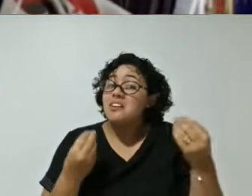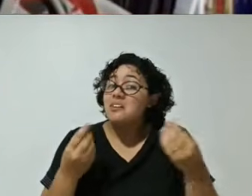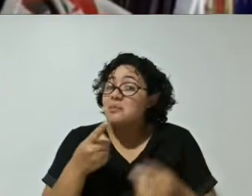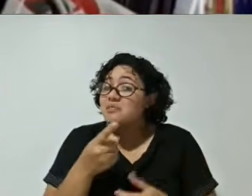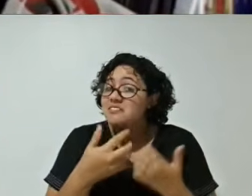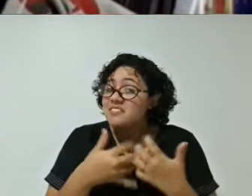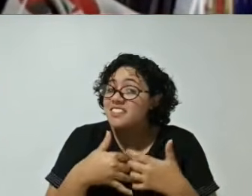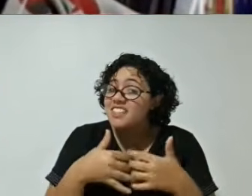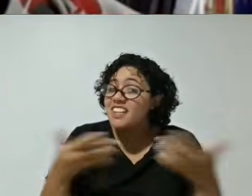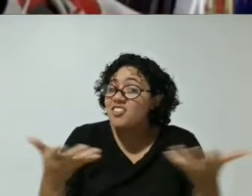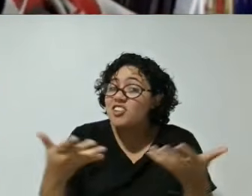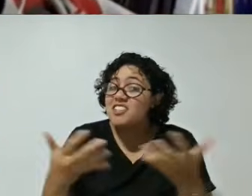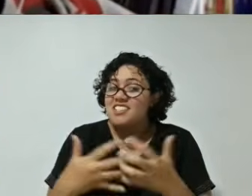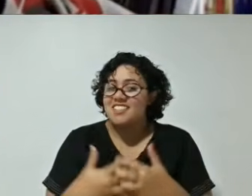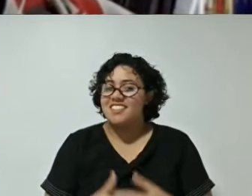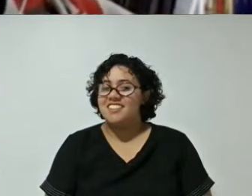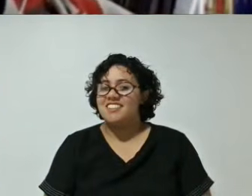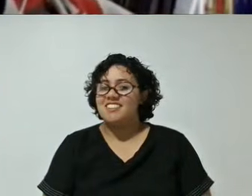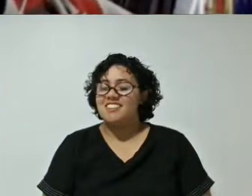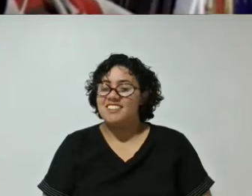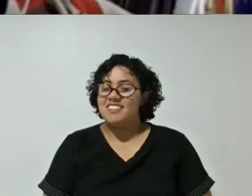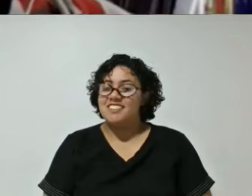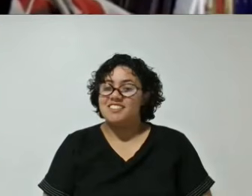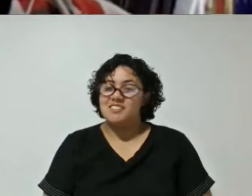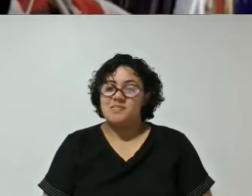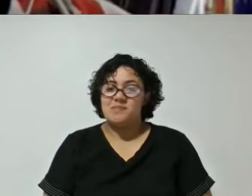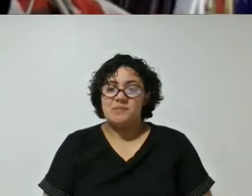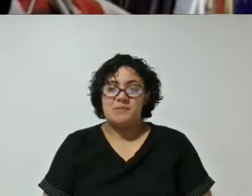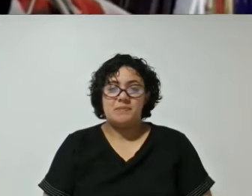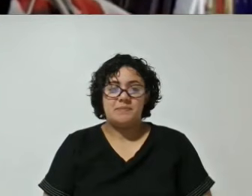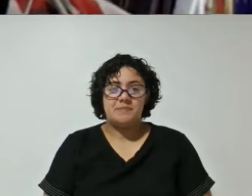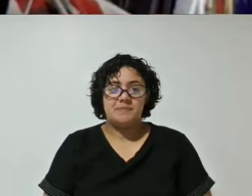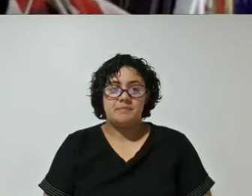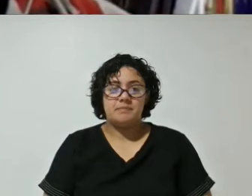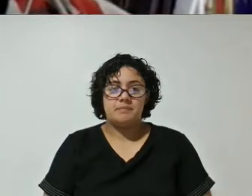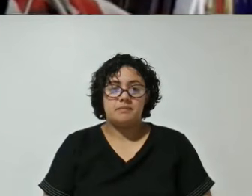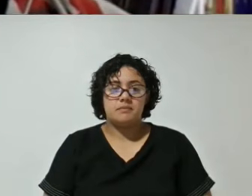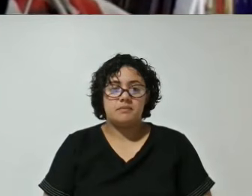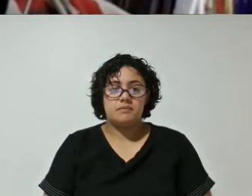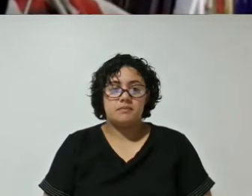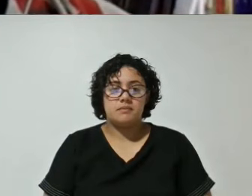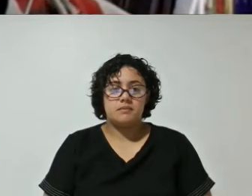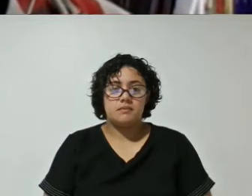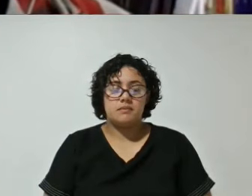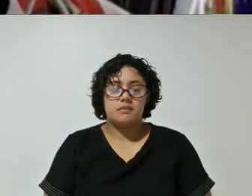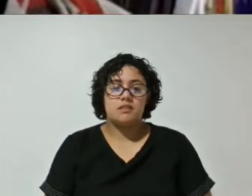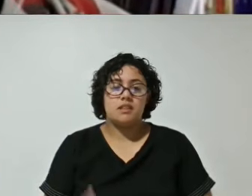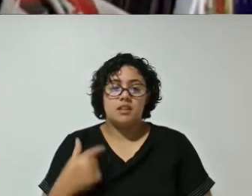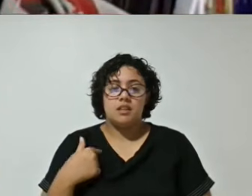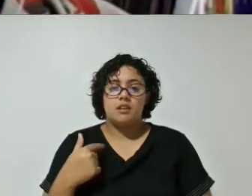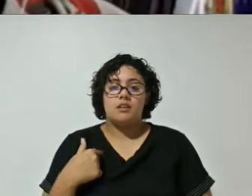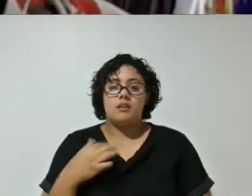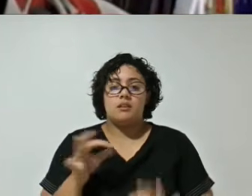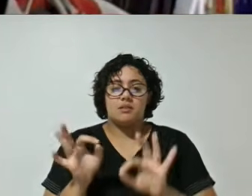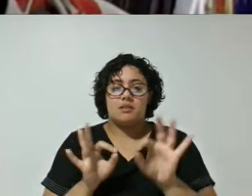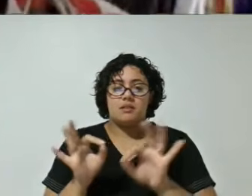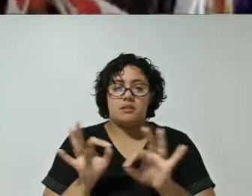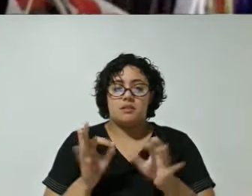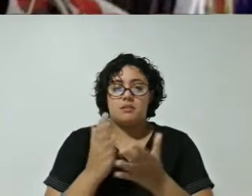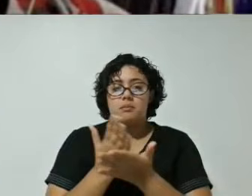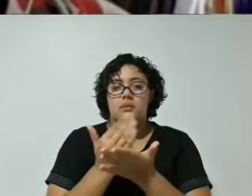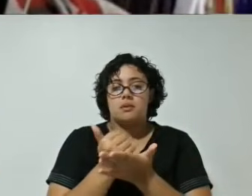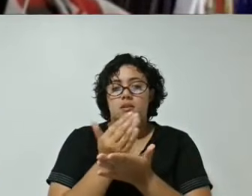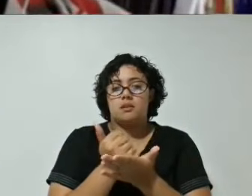aí? Então, eu editei, então, o Gomo de Tangerina e o Sobreviventes e Sementes. O Gomo